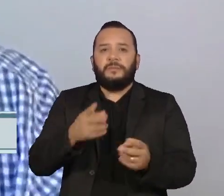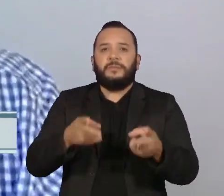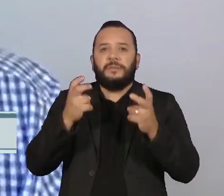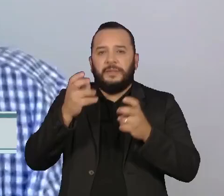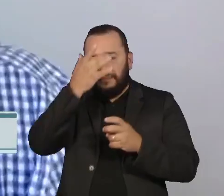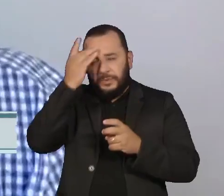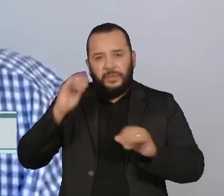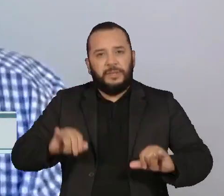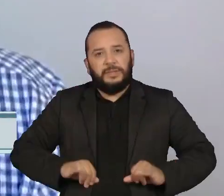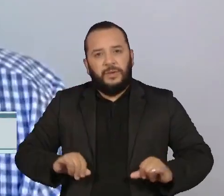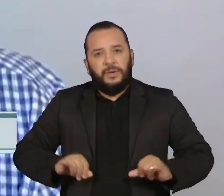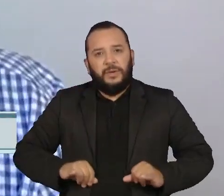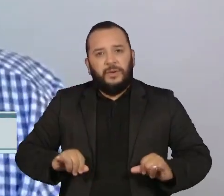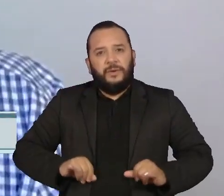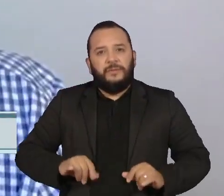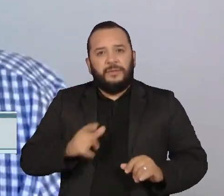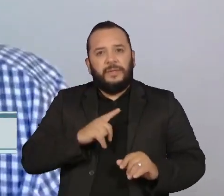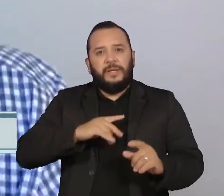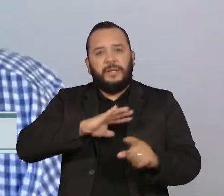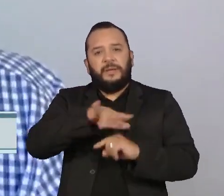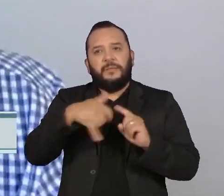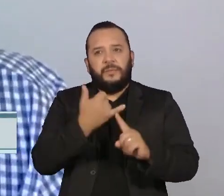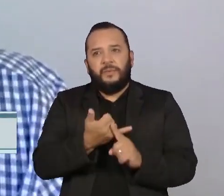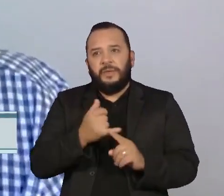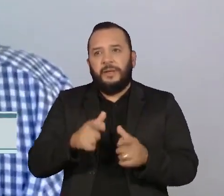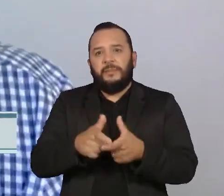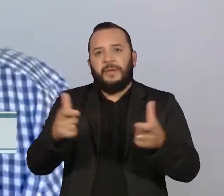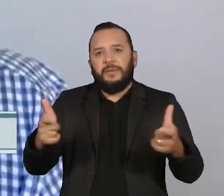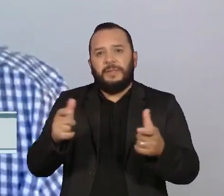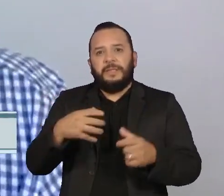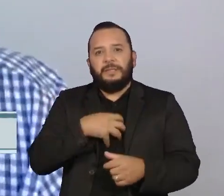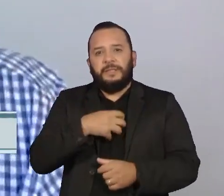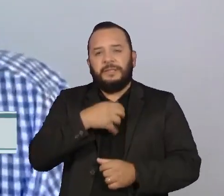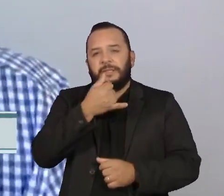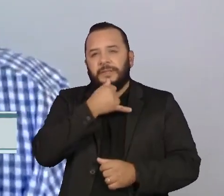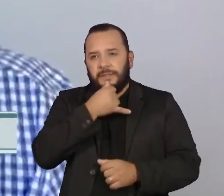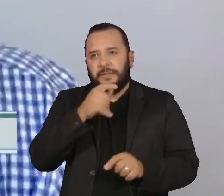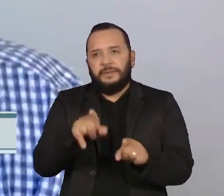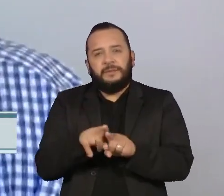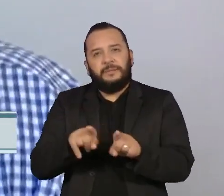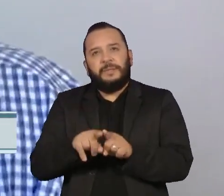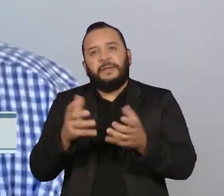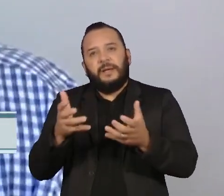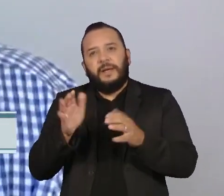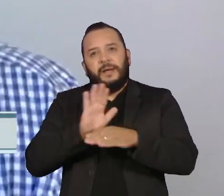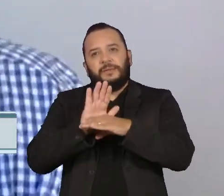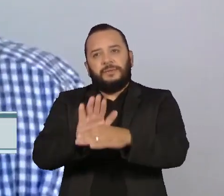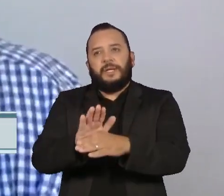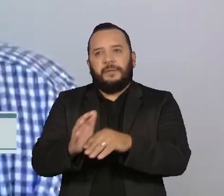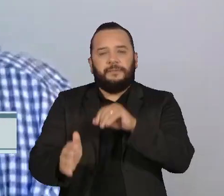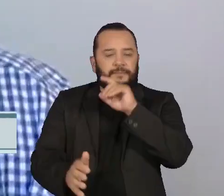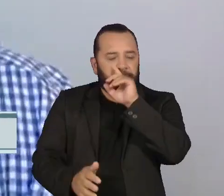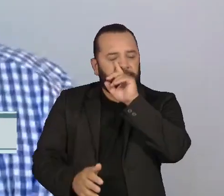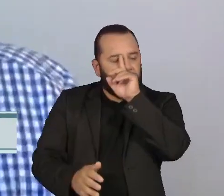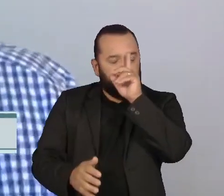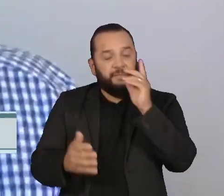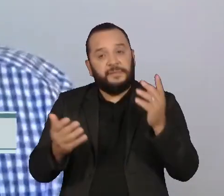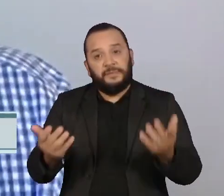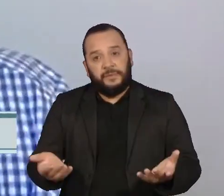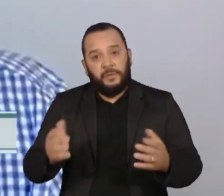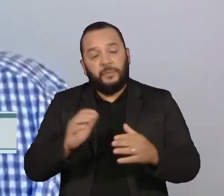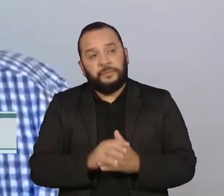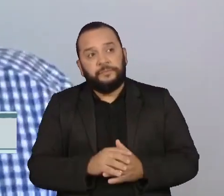alguém sofrendo bullying, e a grande maioria tem respondido que se sentem tristes e têm vontade de ajudar. Então,